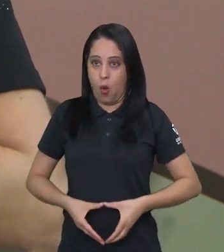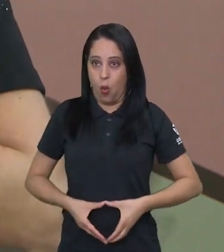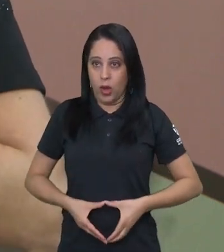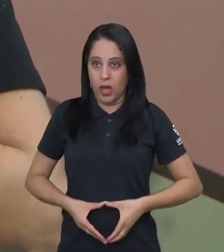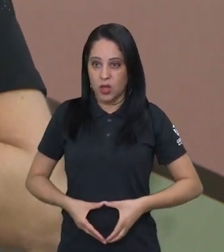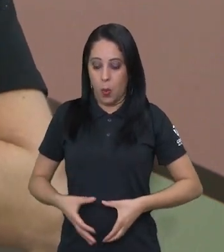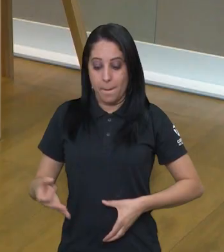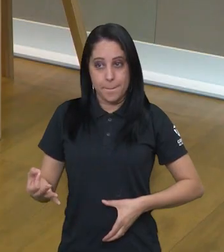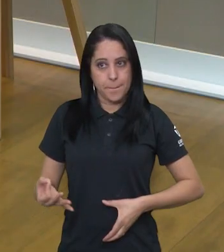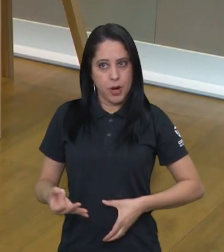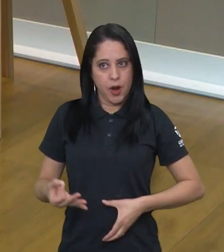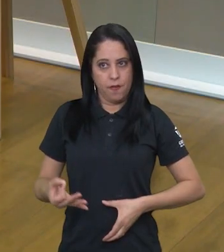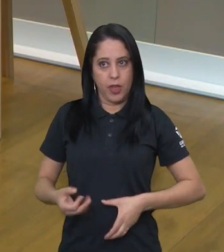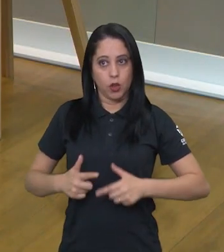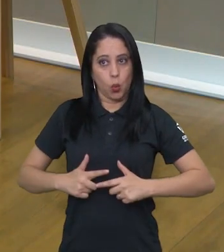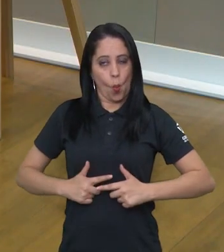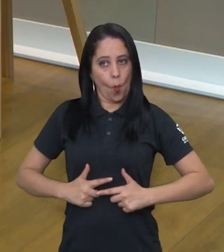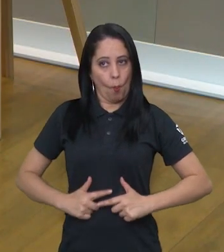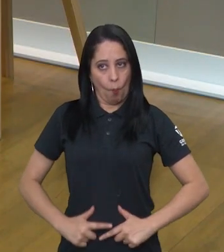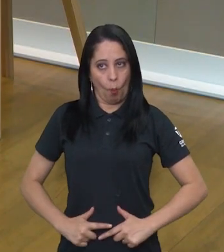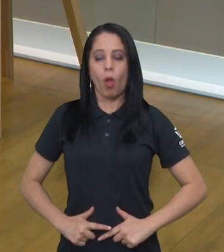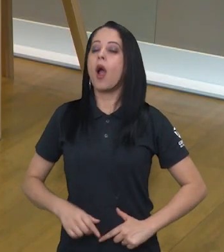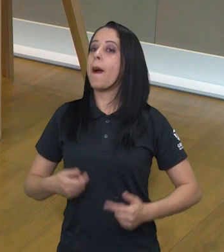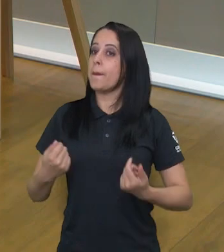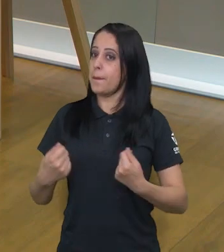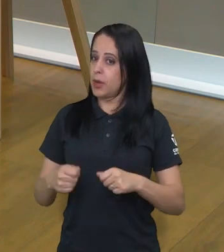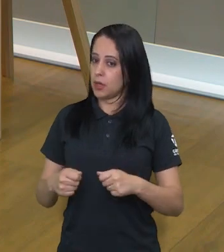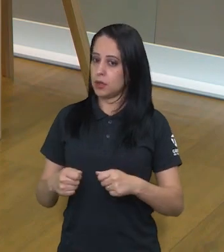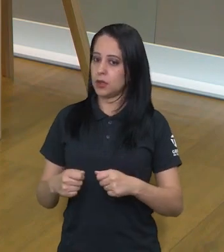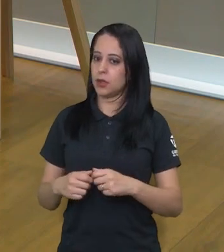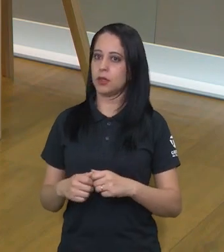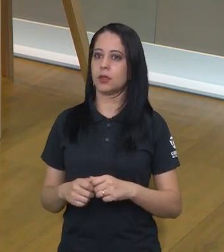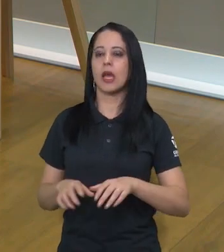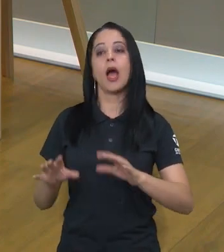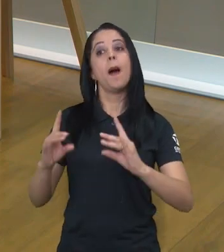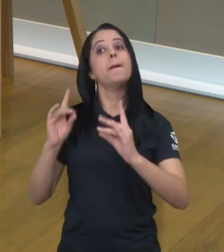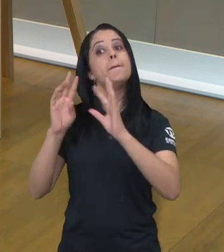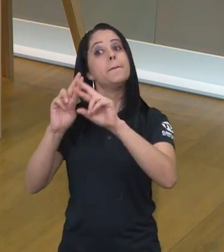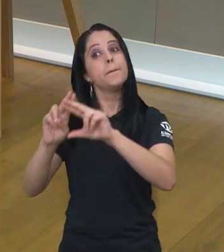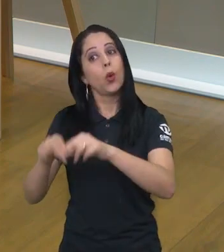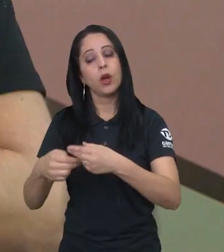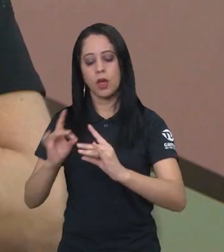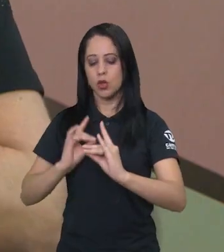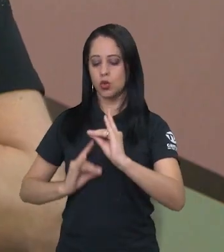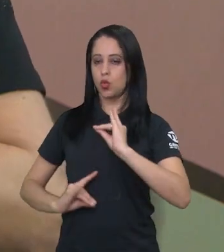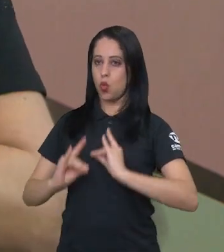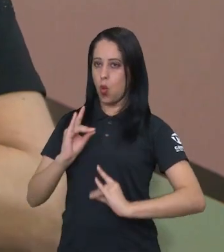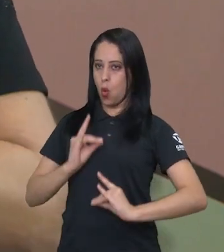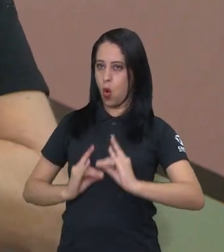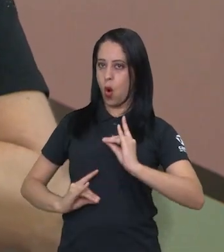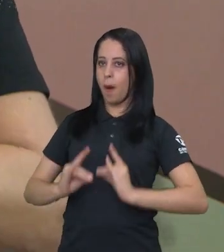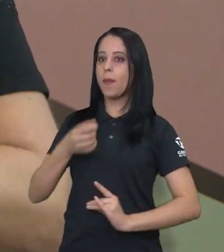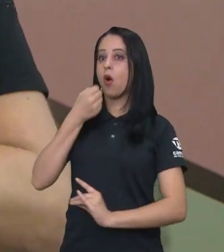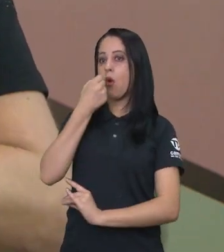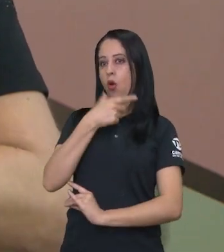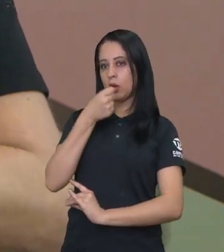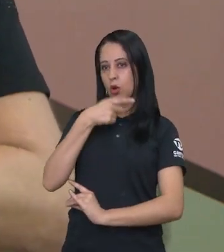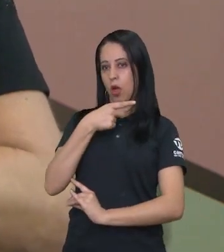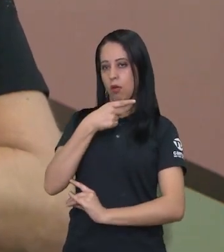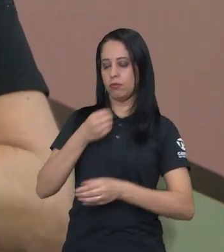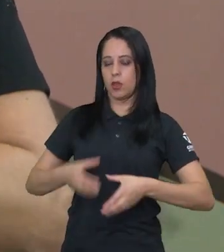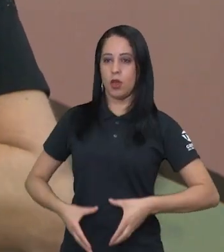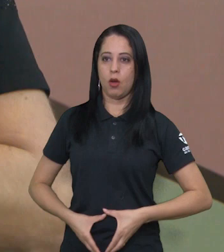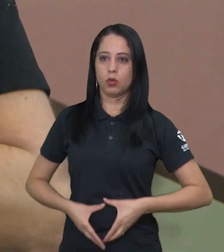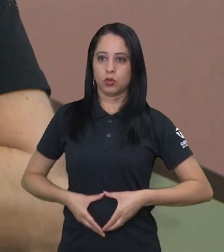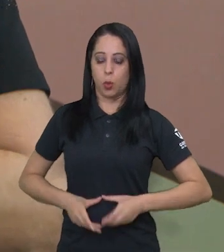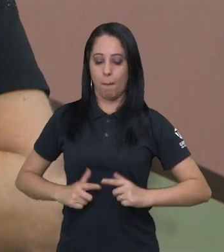bonita, né? Preparada, bonita, e muitas vezes os próprios hormônios que a gente usa durante o processo deixam essa casinha perfeita,